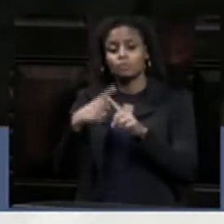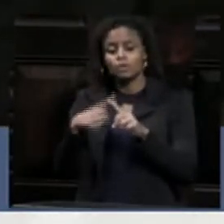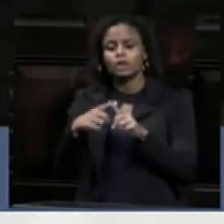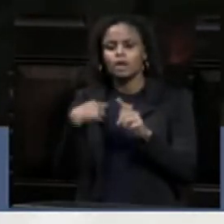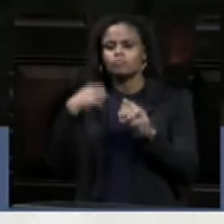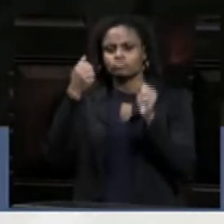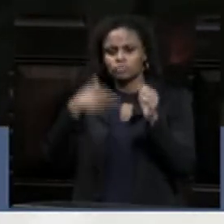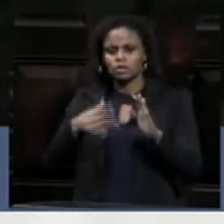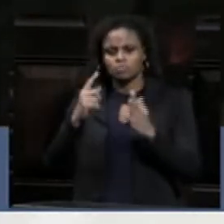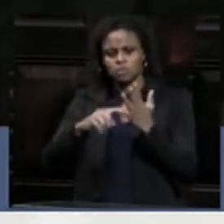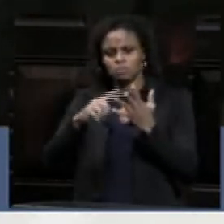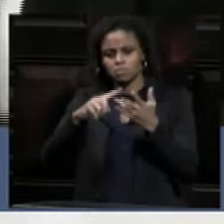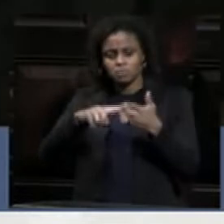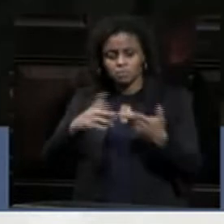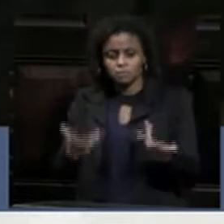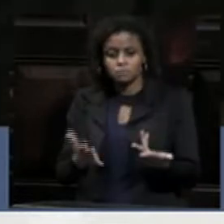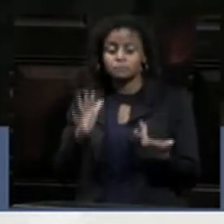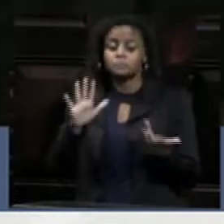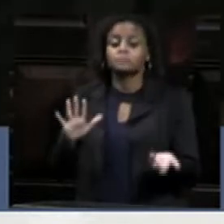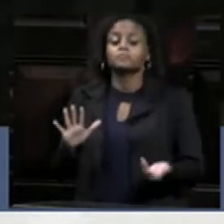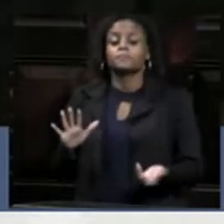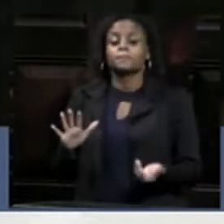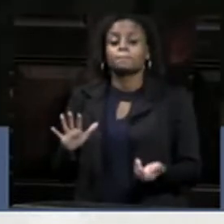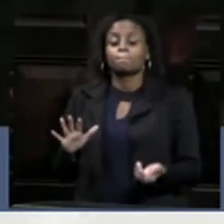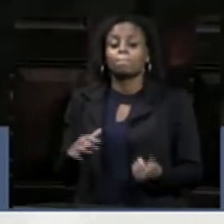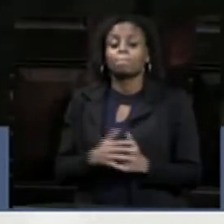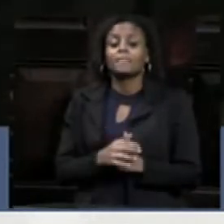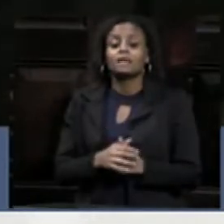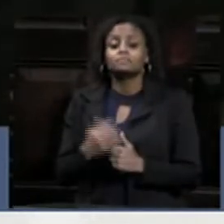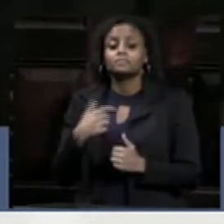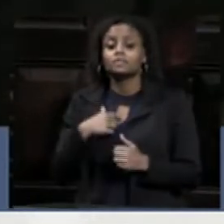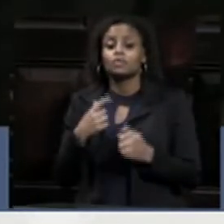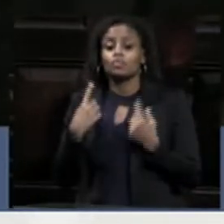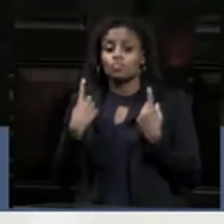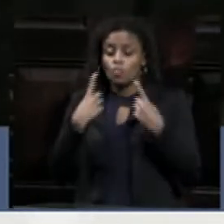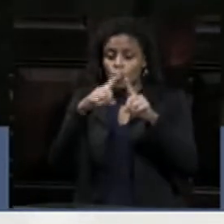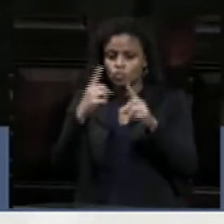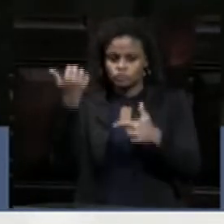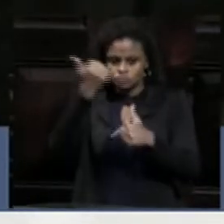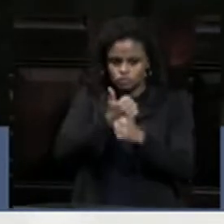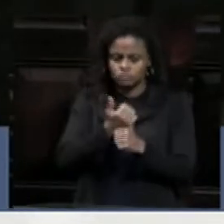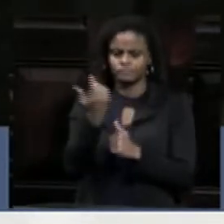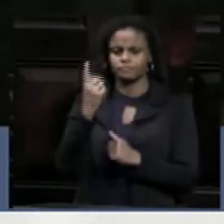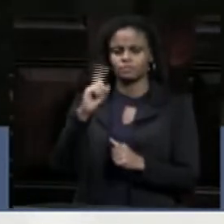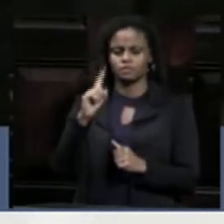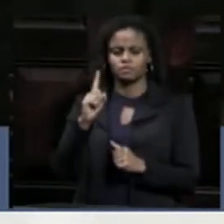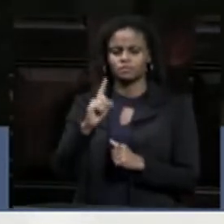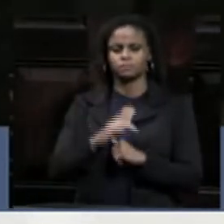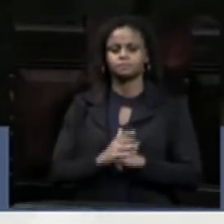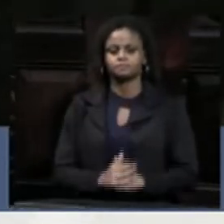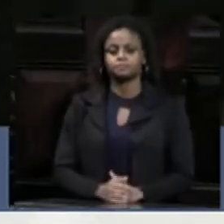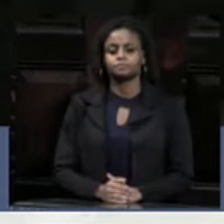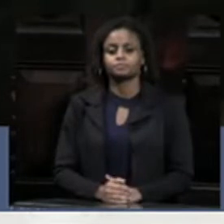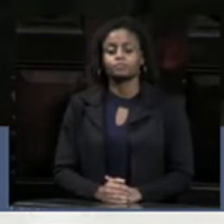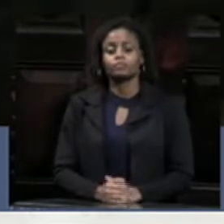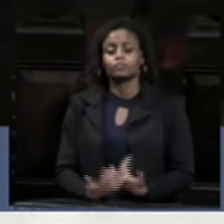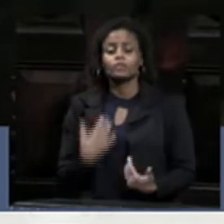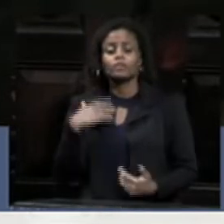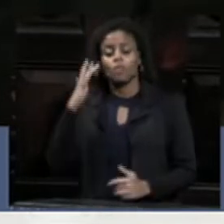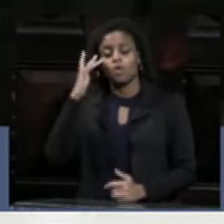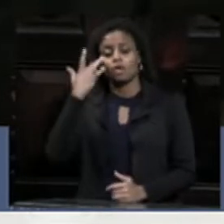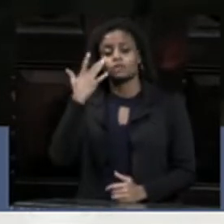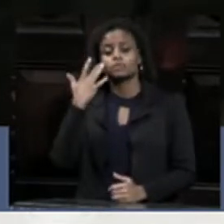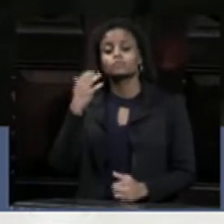estou colocando, mas em hipótese alguma contrário a se discutir aqui uma agenda que possa dar não só